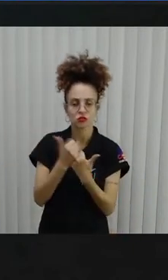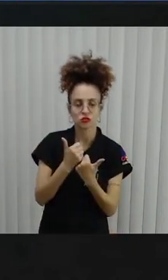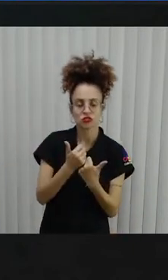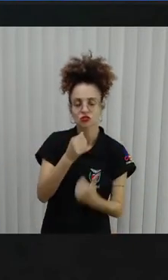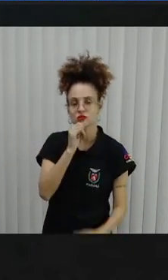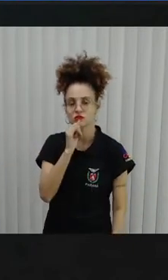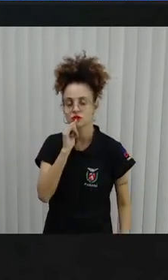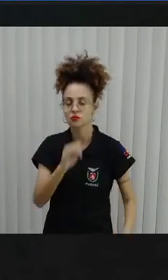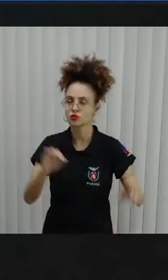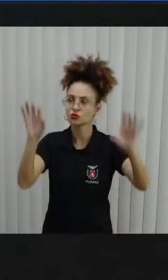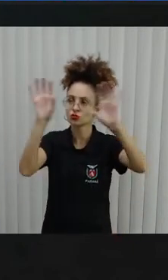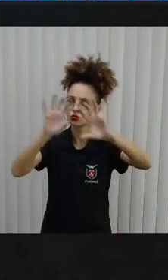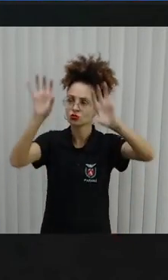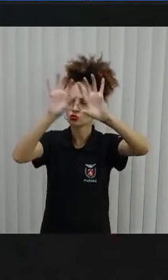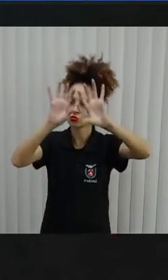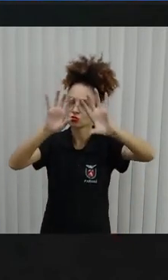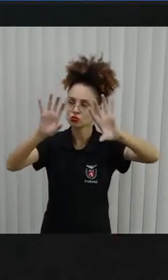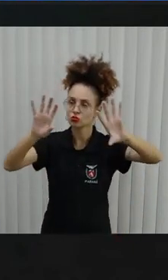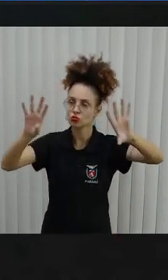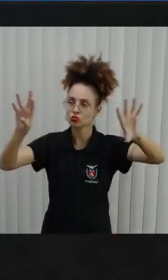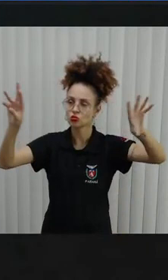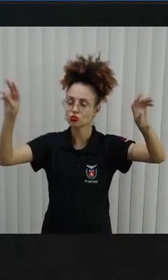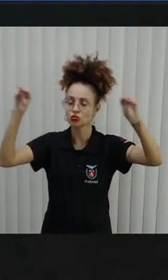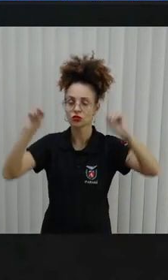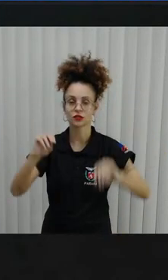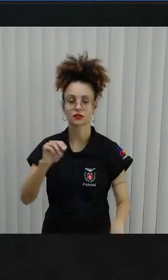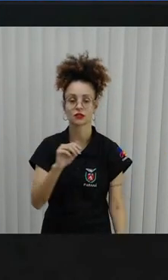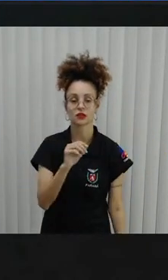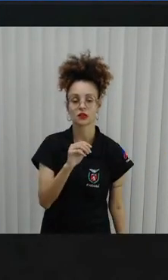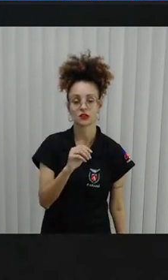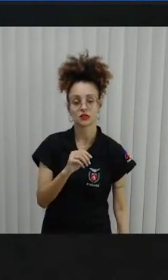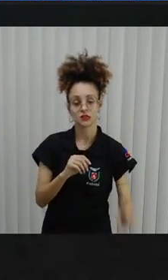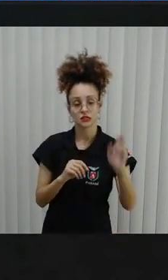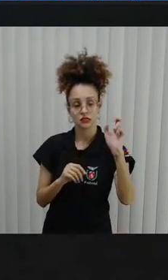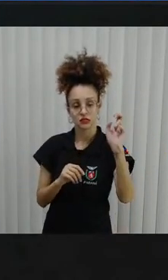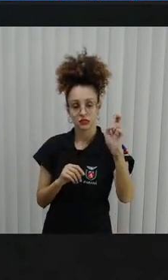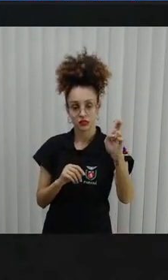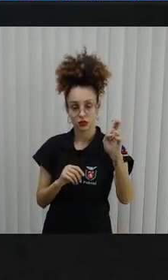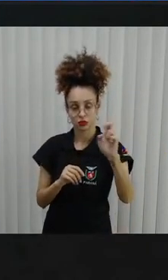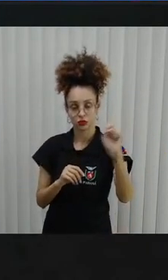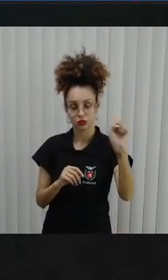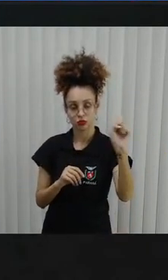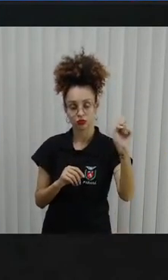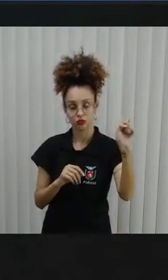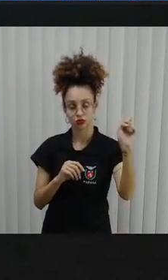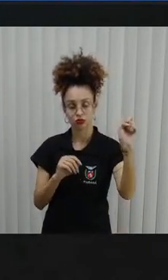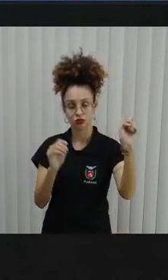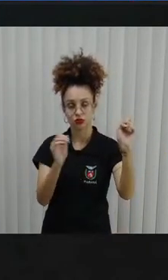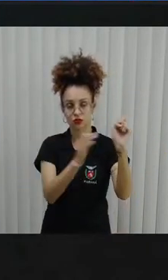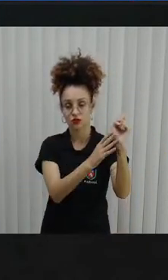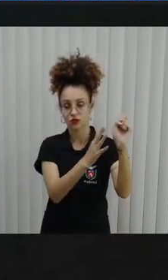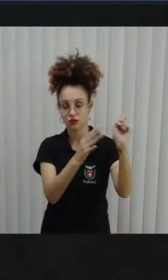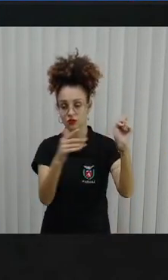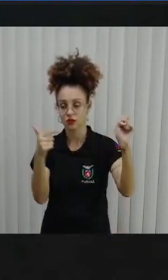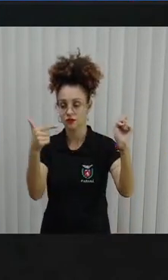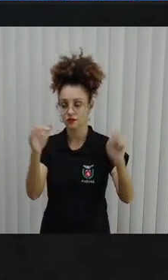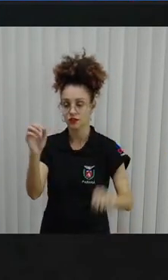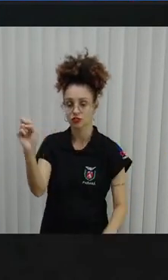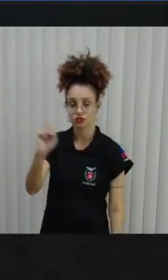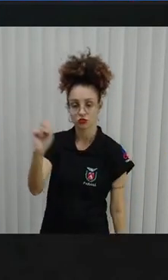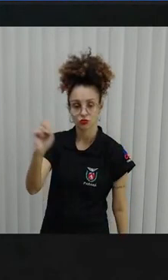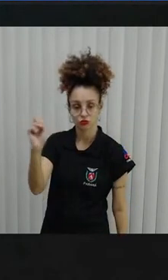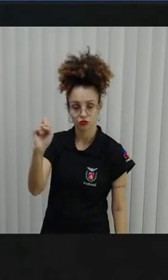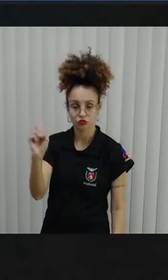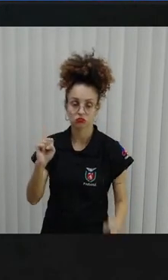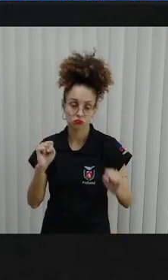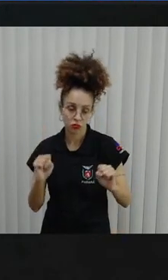a nuvem, eu quero que ela deslize de 5 segundos a 20 segundos. Aí toda hora eu vou ter a nuvem com uma velocidade